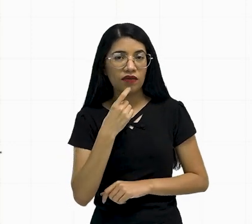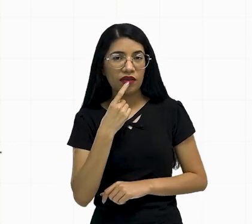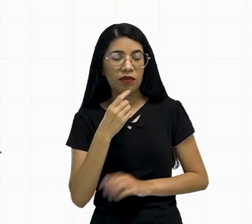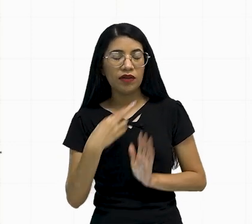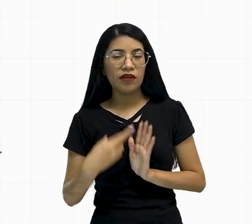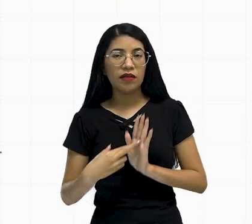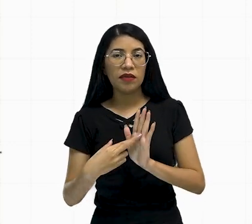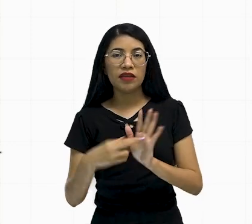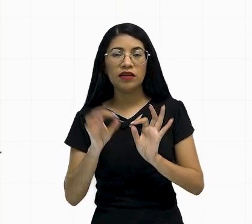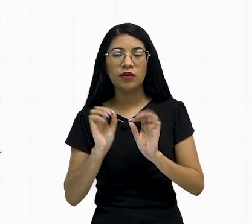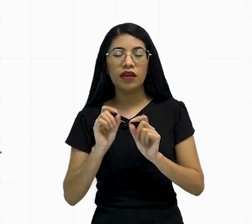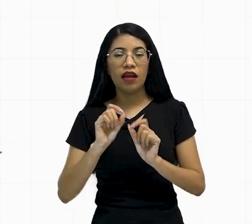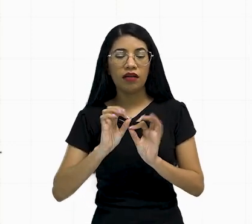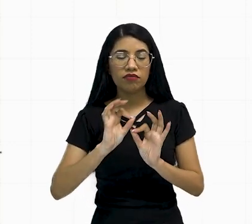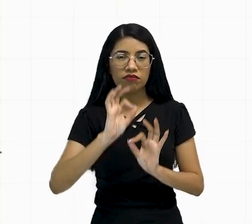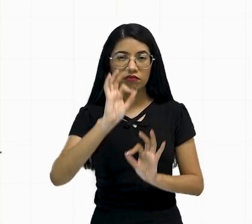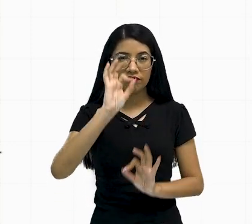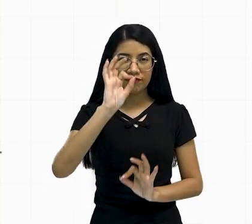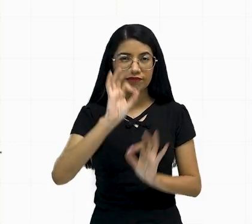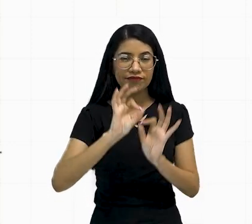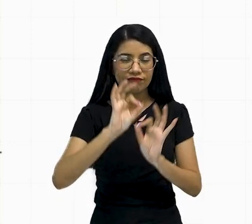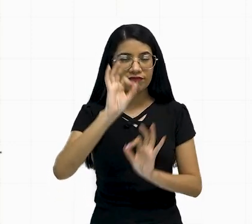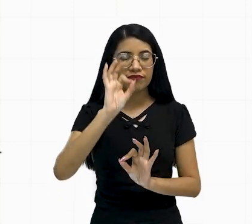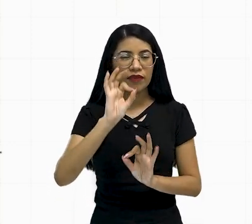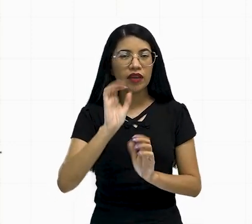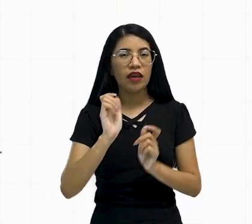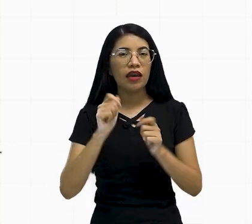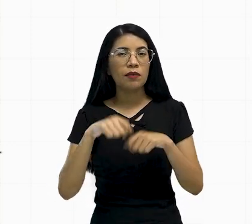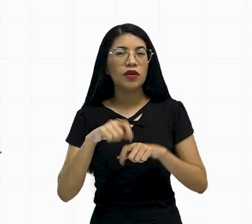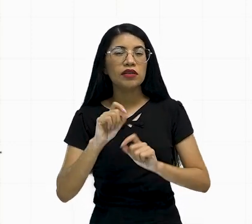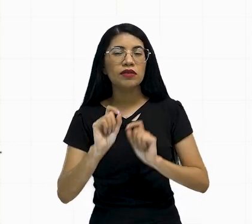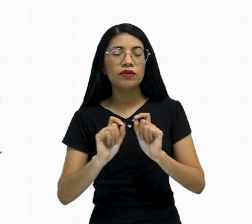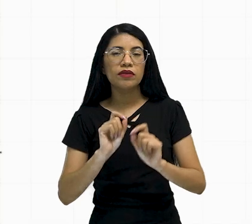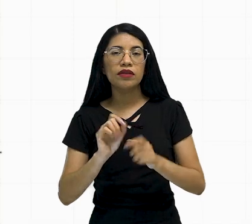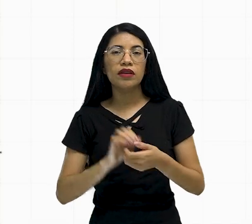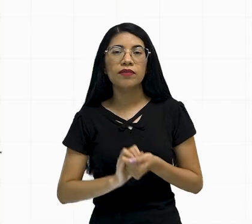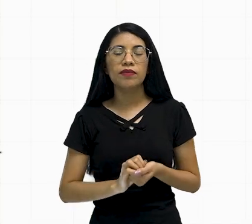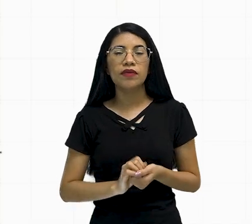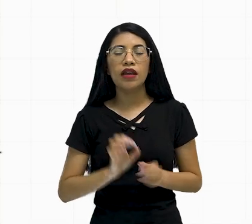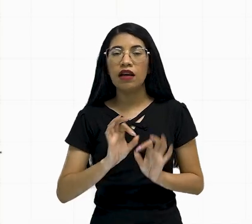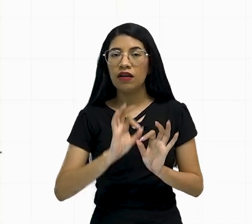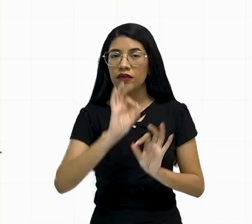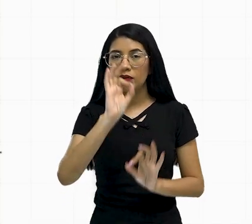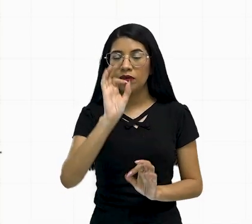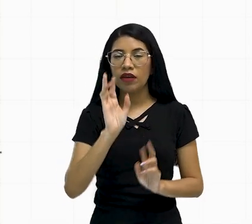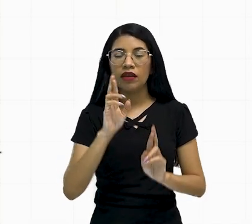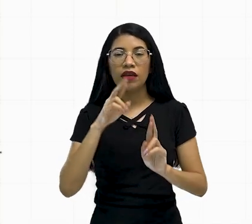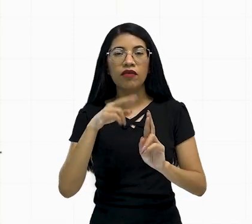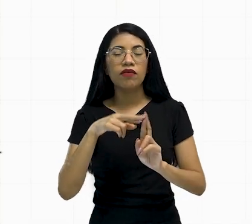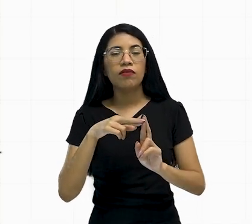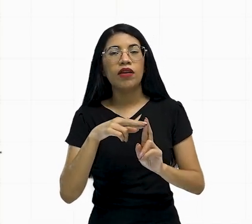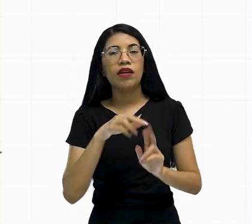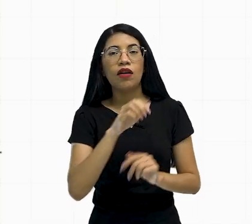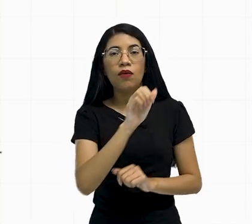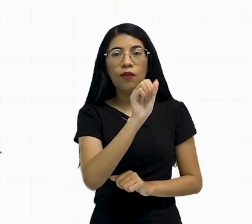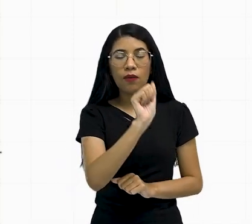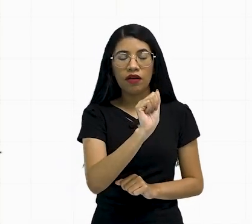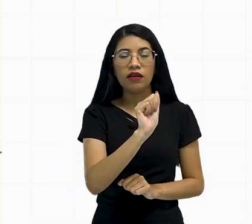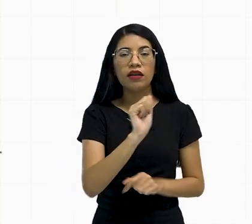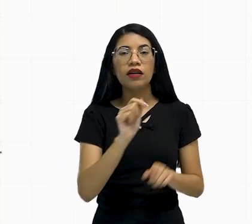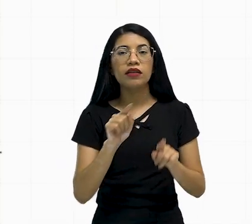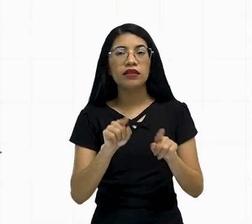representa justamente a altura, você consegue traçar aqui a altura referente ao ponto A, você